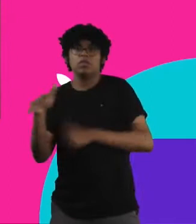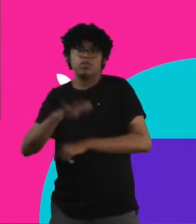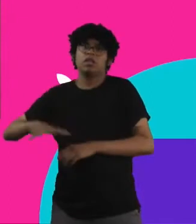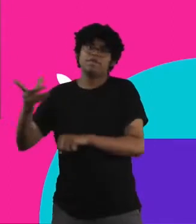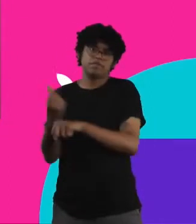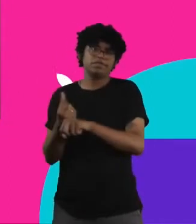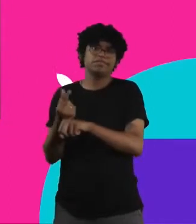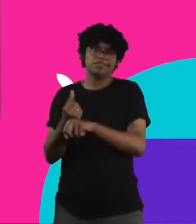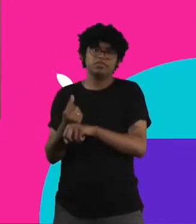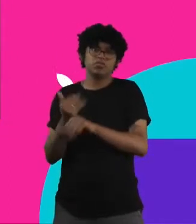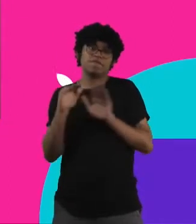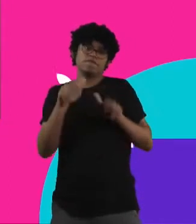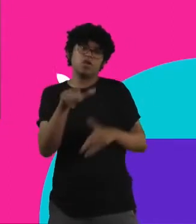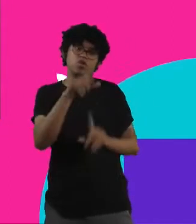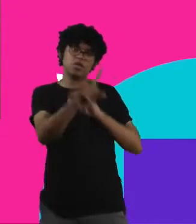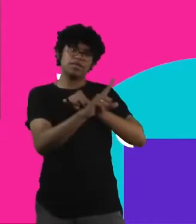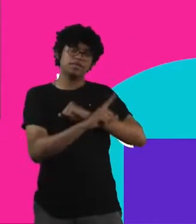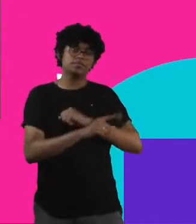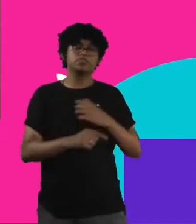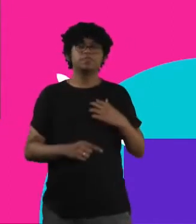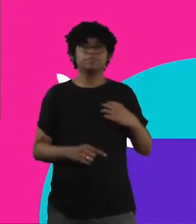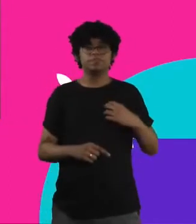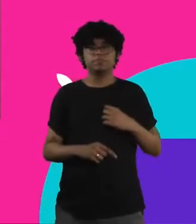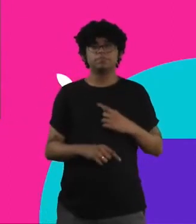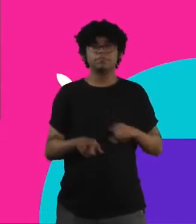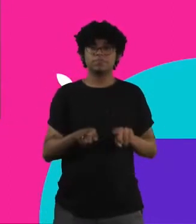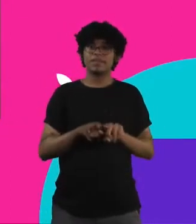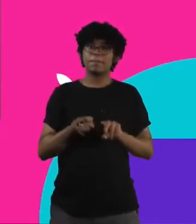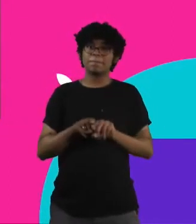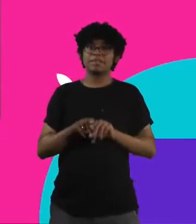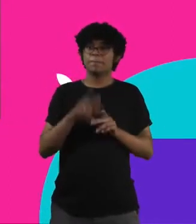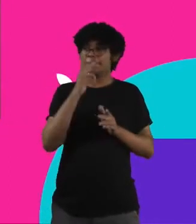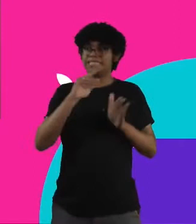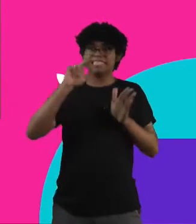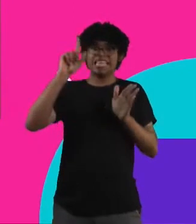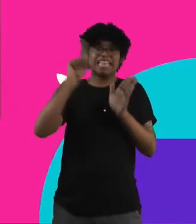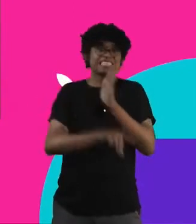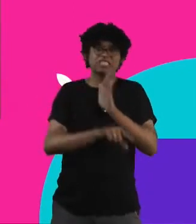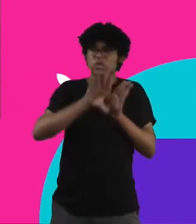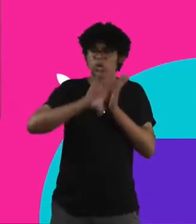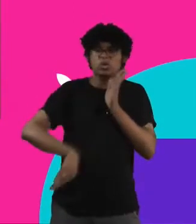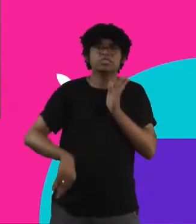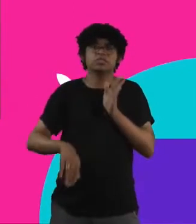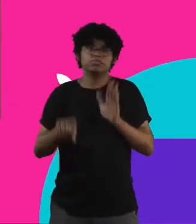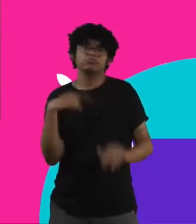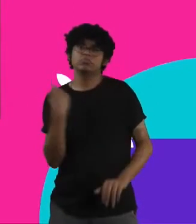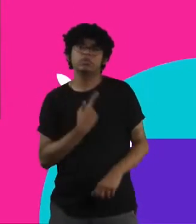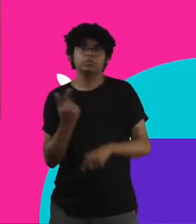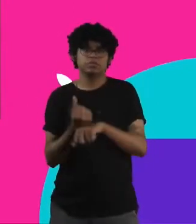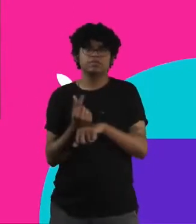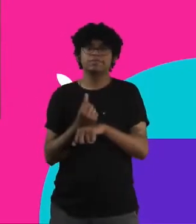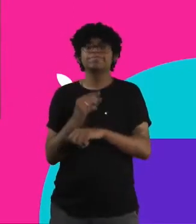personalizados, e também a exclusão financeira como um todo. E assim nasce a Conta Black. Eu